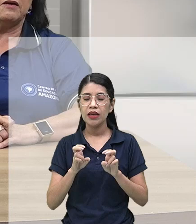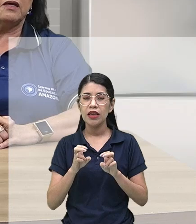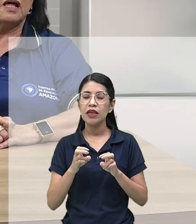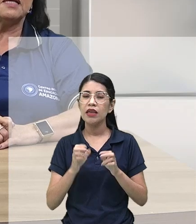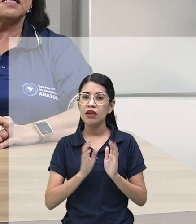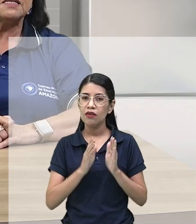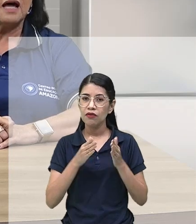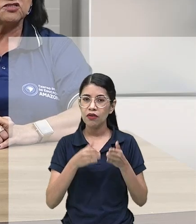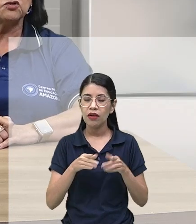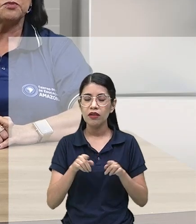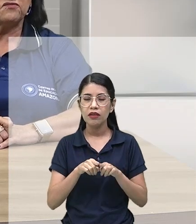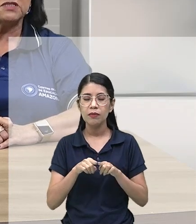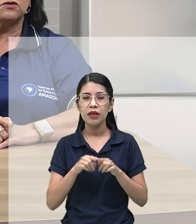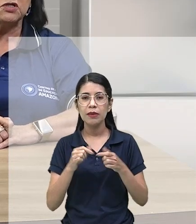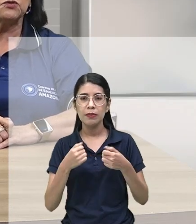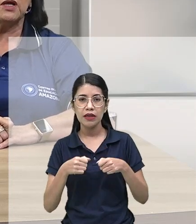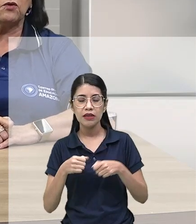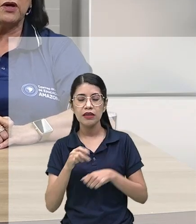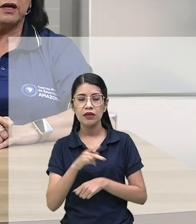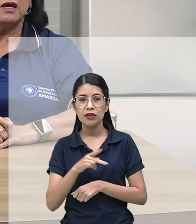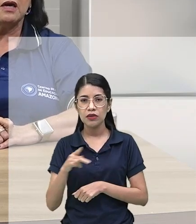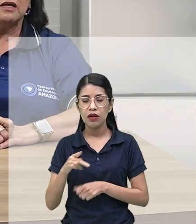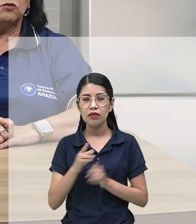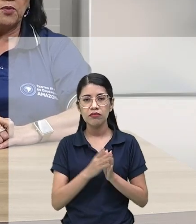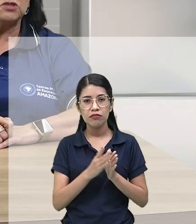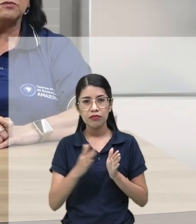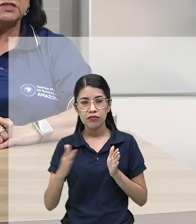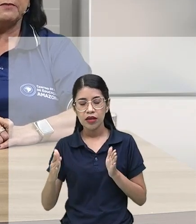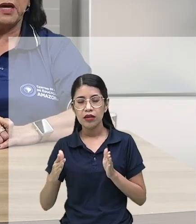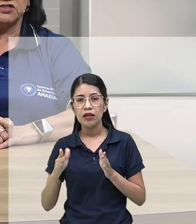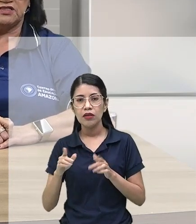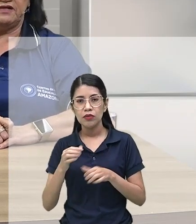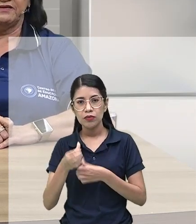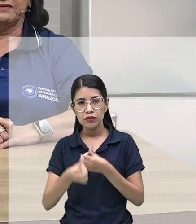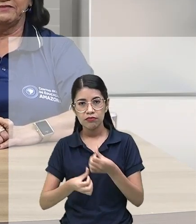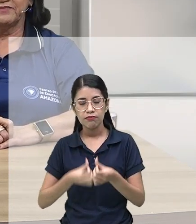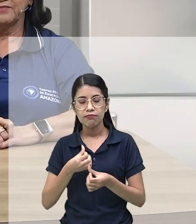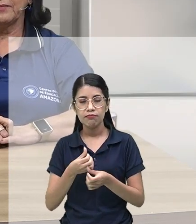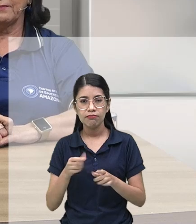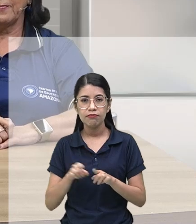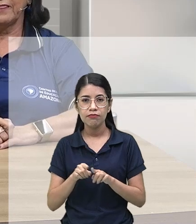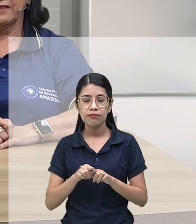decorrentes e da necessidade dos professores no decorrer do próximo semestre.